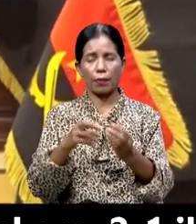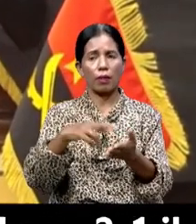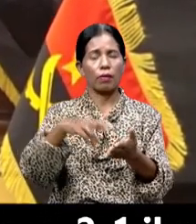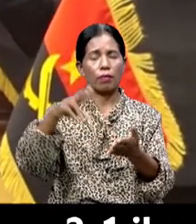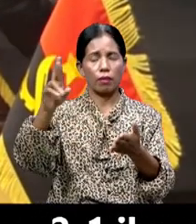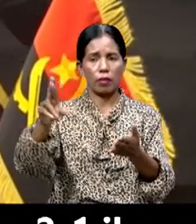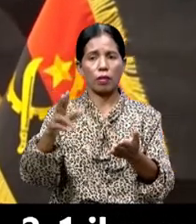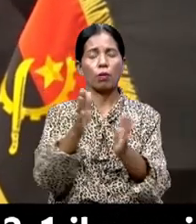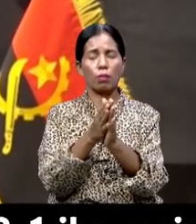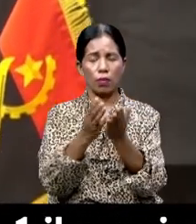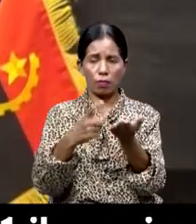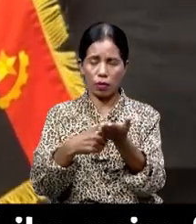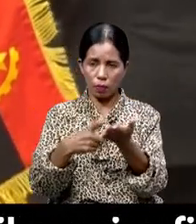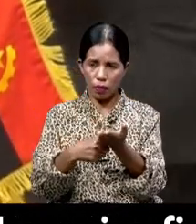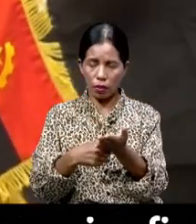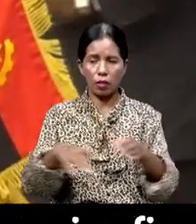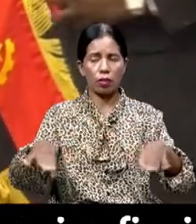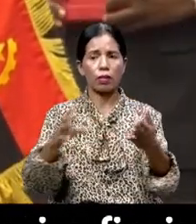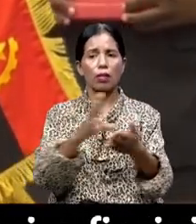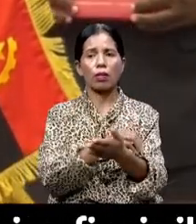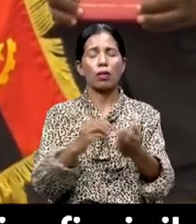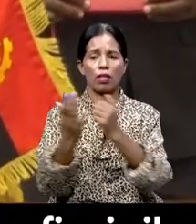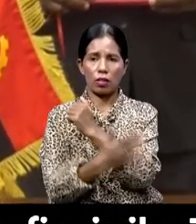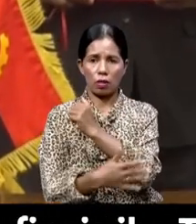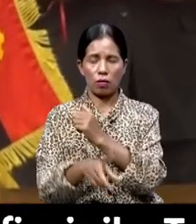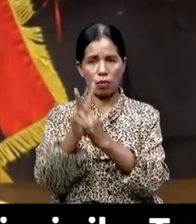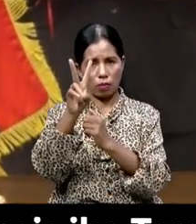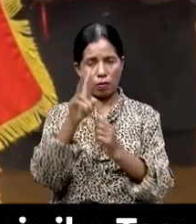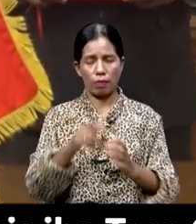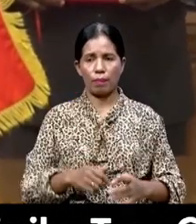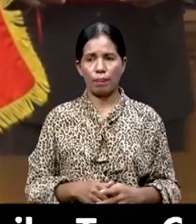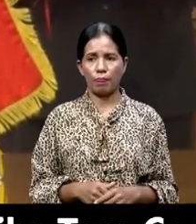titulares, passaportes, serviço ou diplomática entre nação rua. Adérito Ximenes, ZMN.